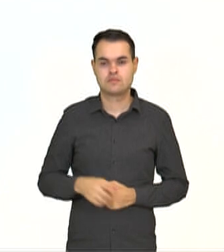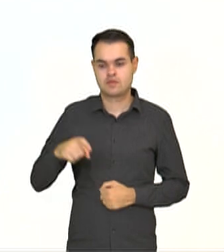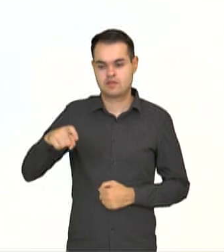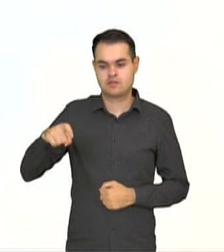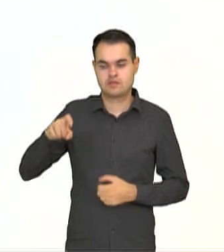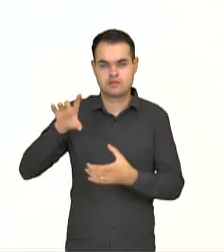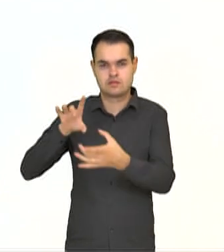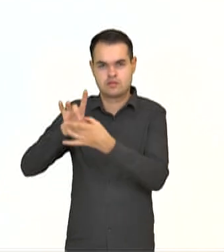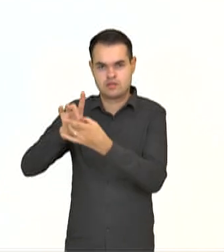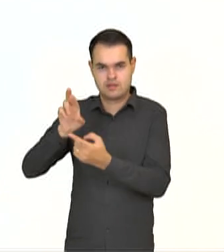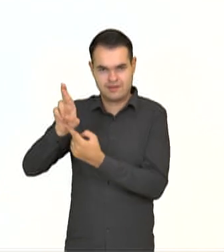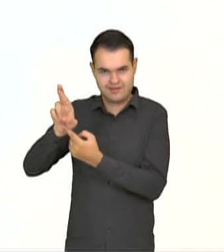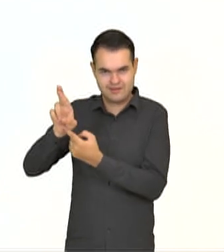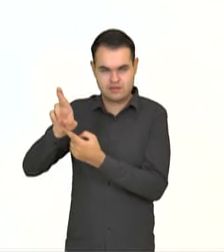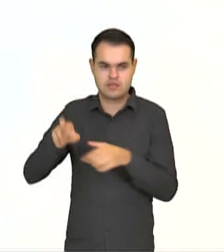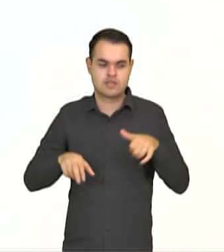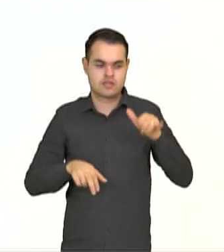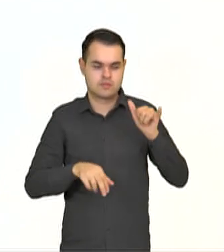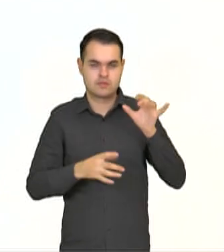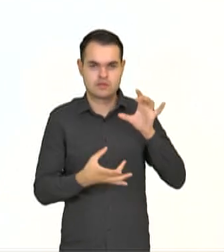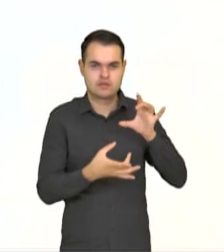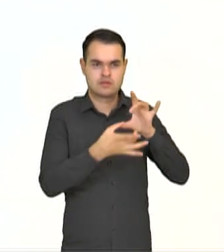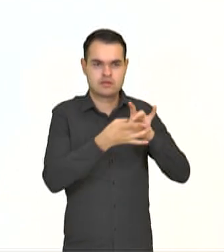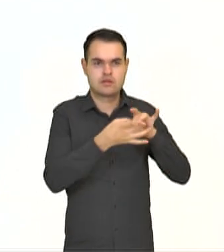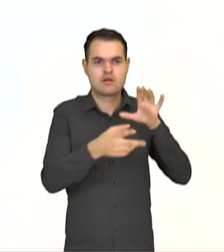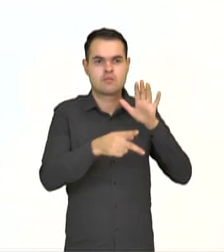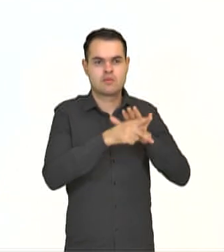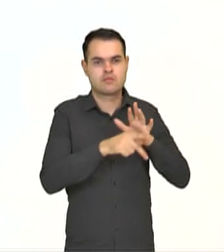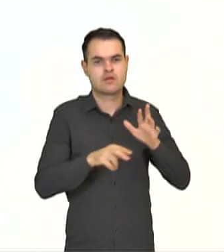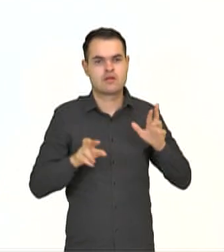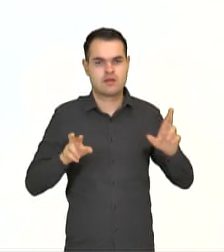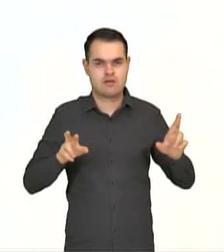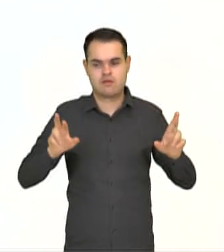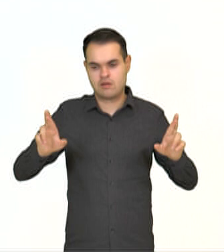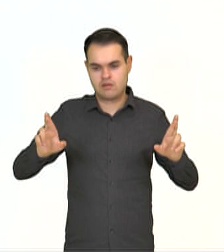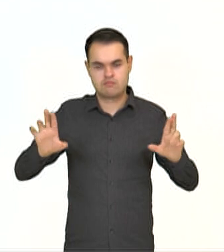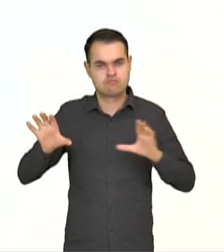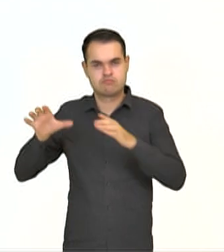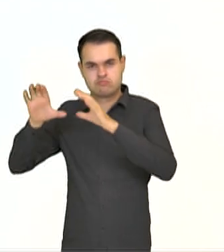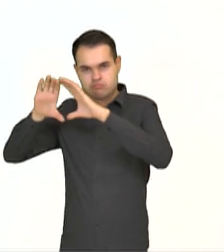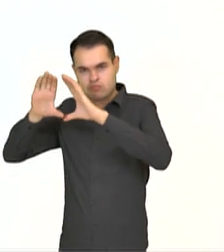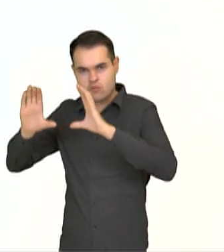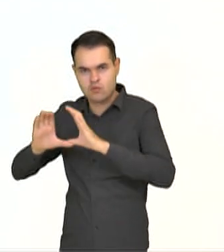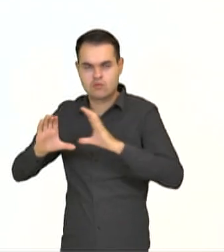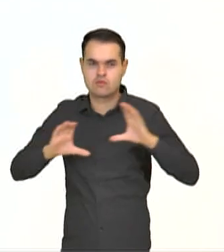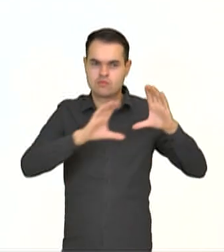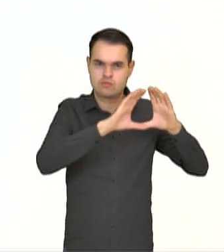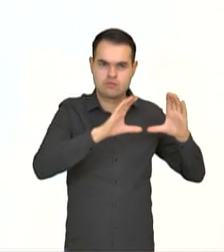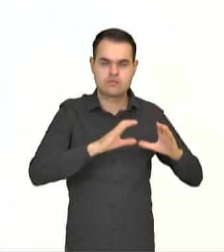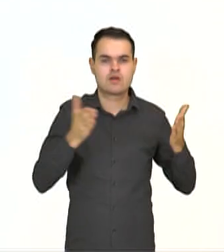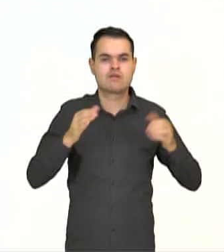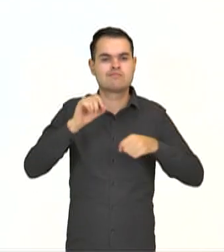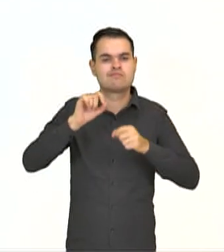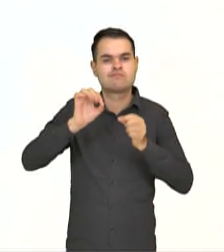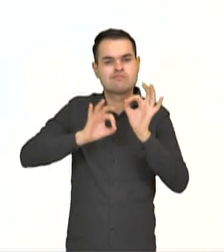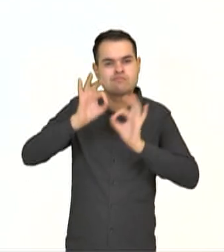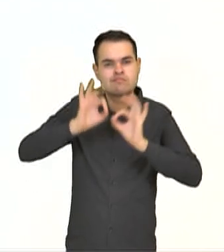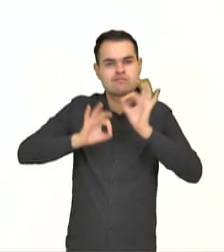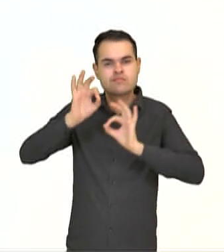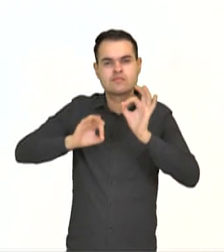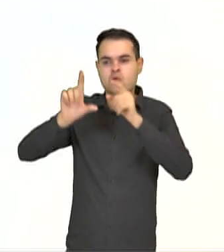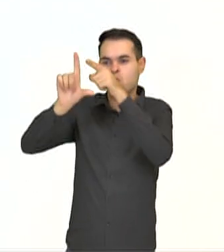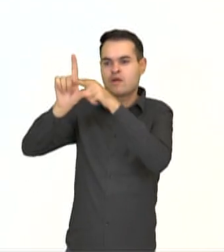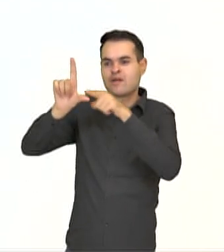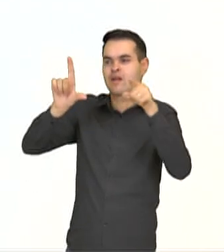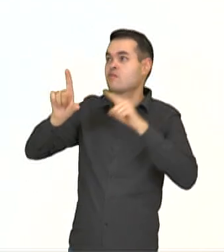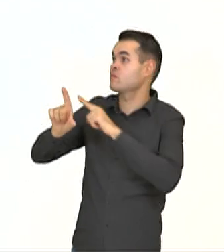x pertencente aos reais e y pertencente também ao nosso conjunto dos reais. Então, construa um gráfico dessa função. Olha